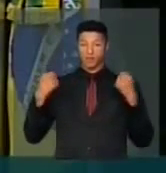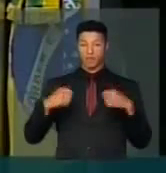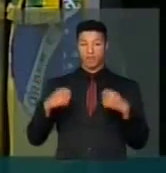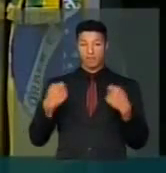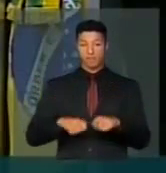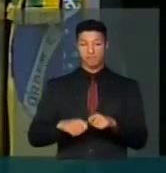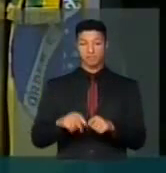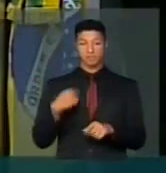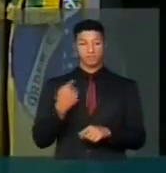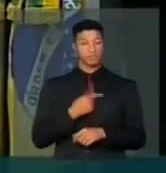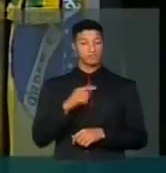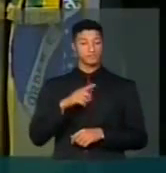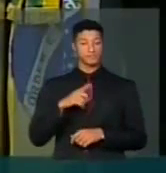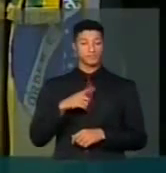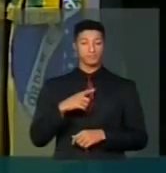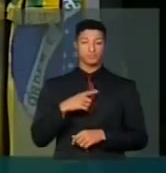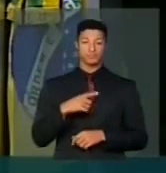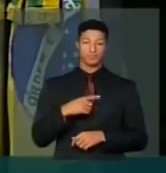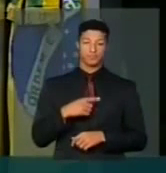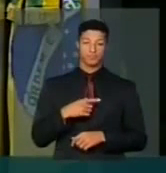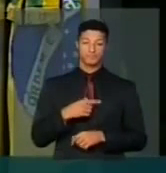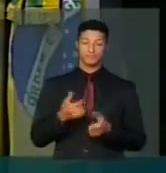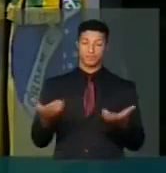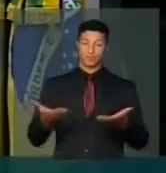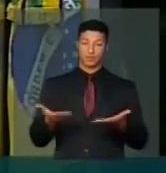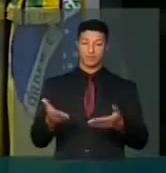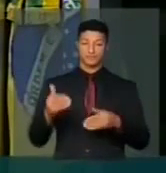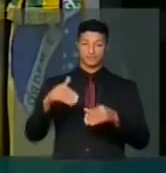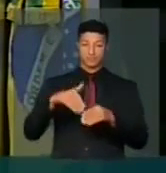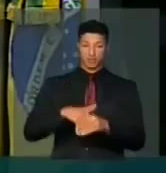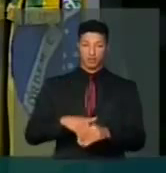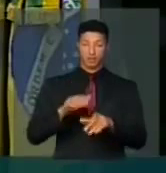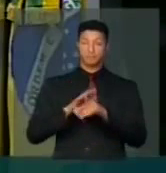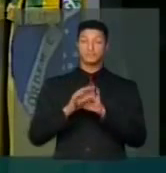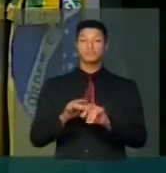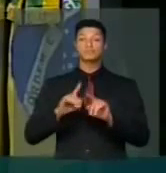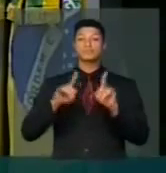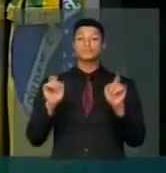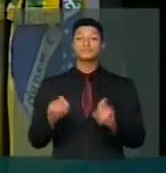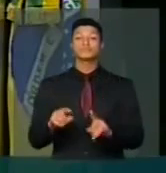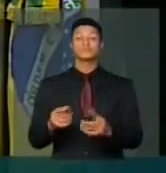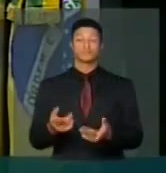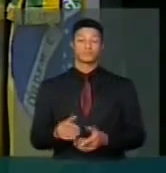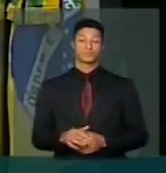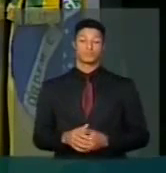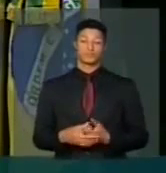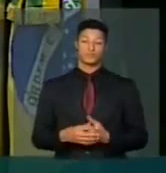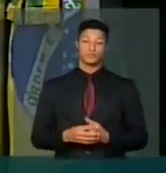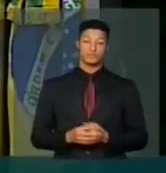necessidade que nós temos de hoje votar essa lei?